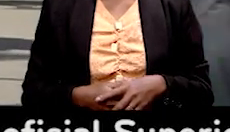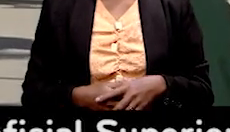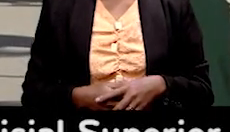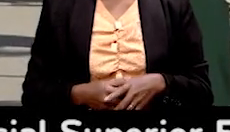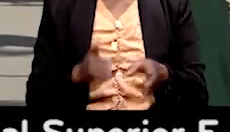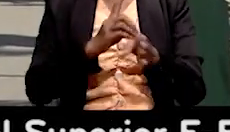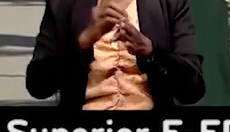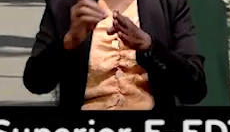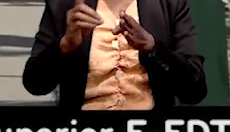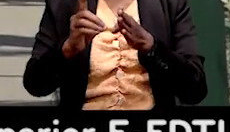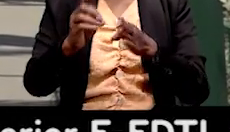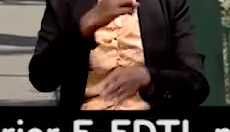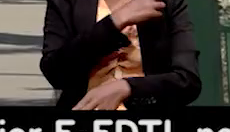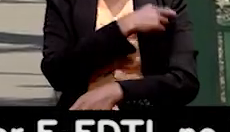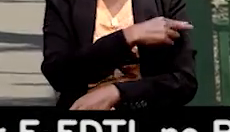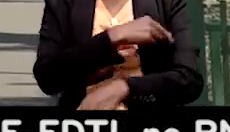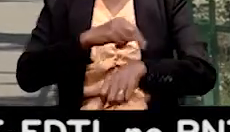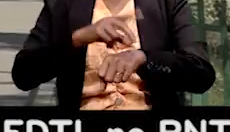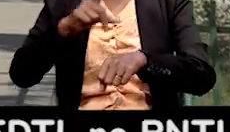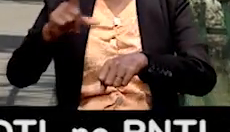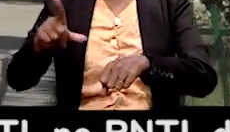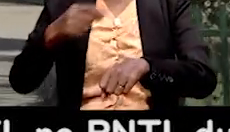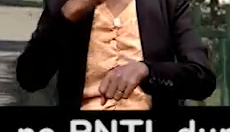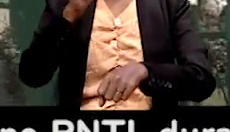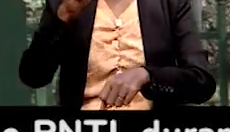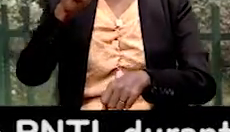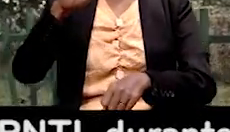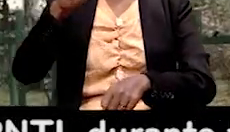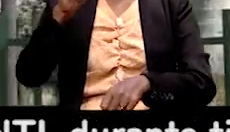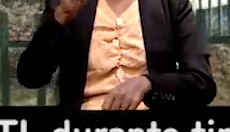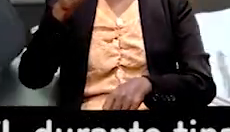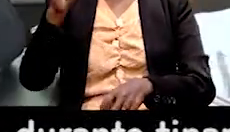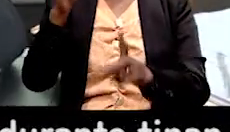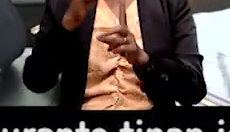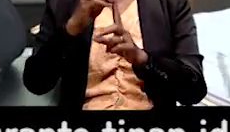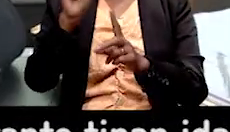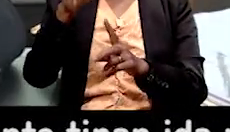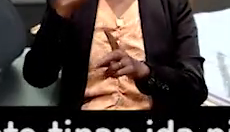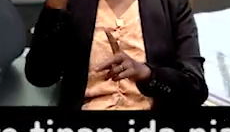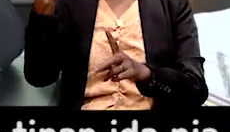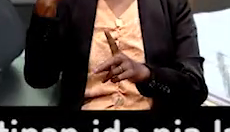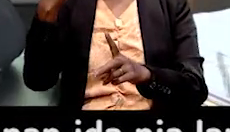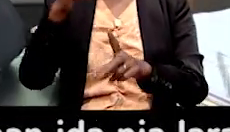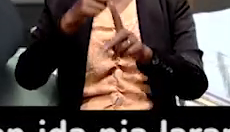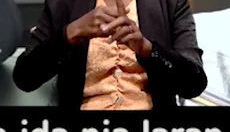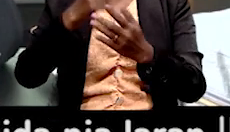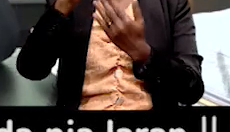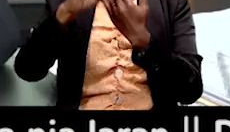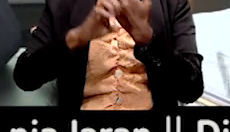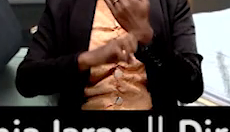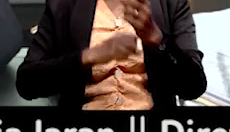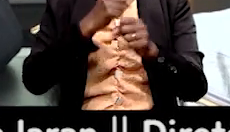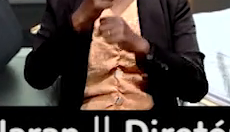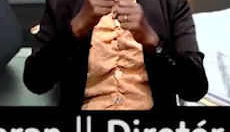Diretor Executivo Hospital Nacional Guirio Valadares Alito Suárez Ateten e Aloron Sanulo Resin Lima Fulan Zunho Tinangne,